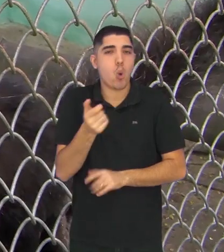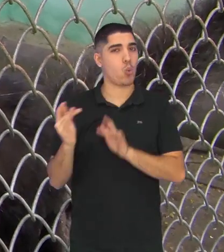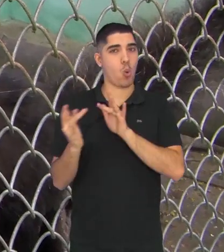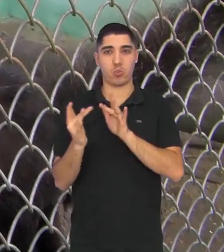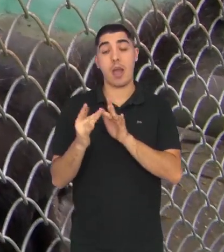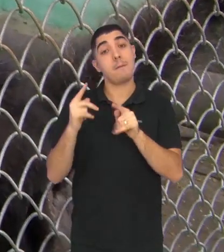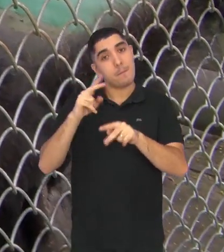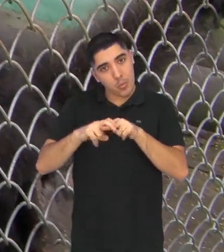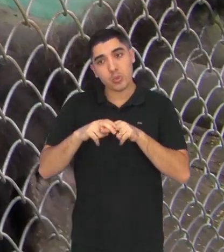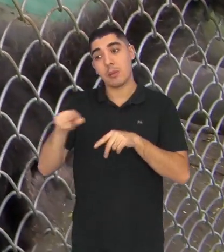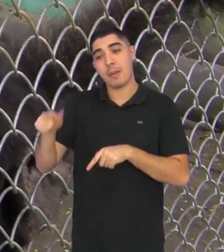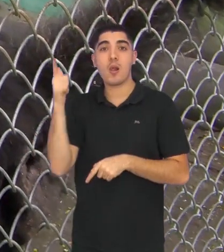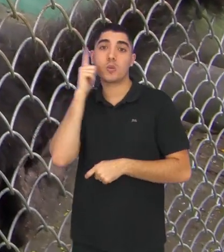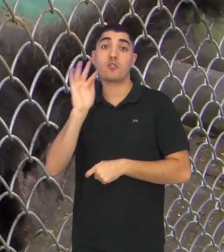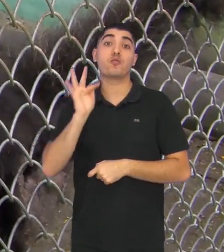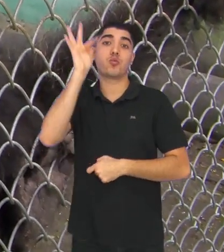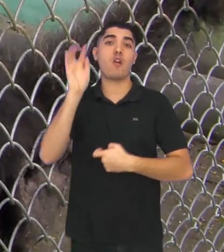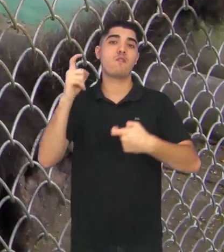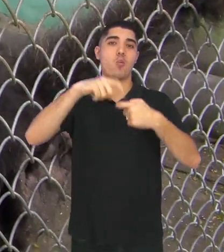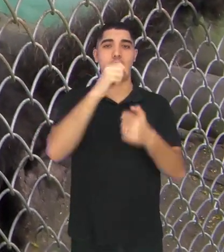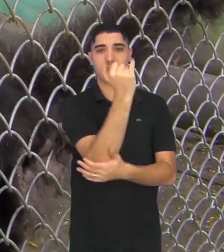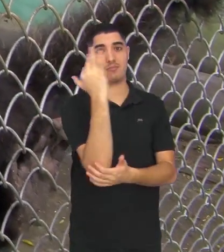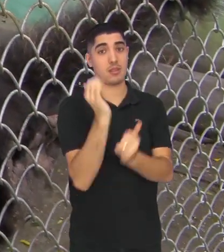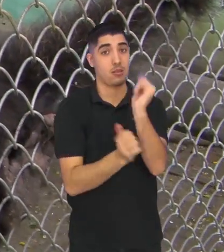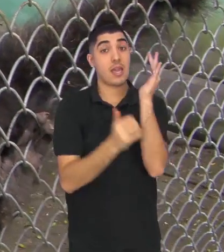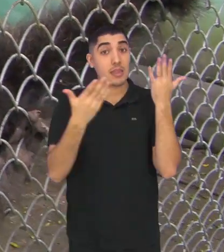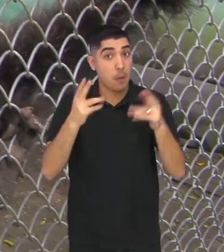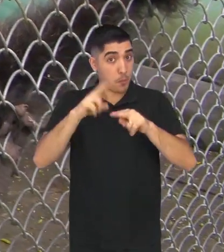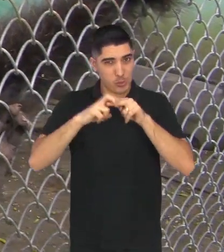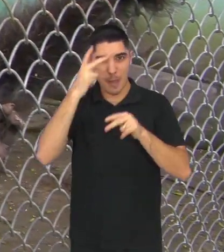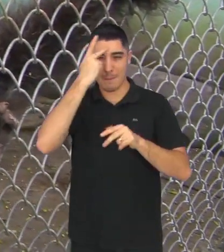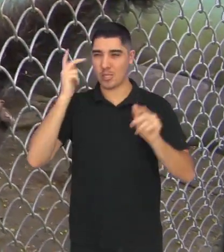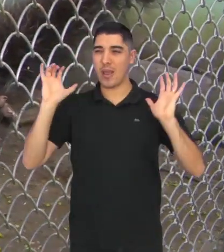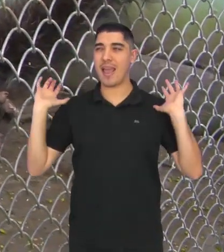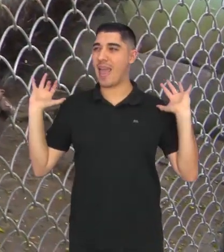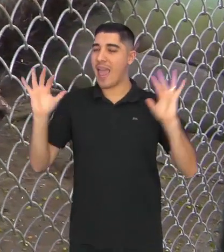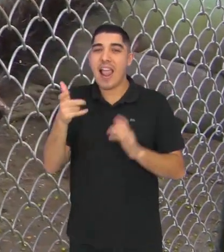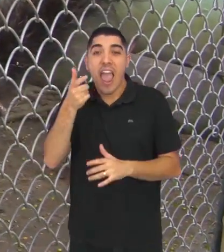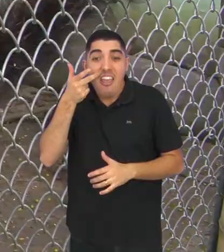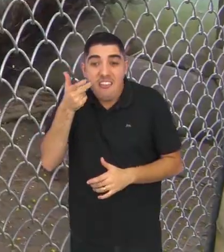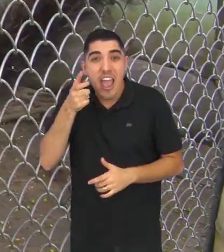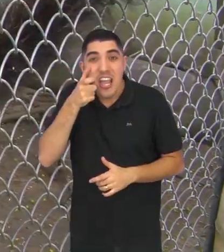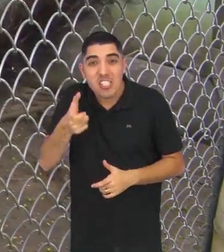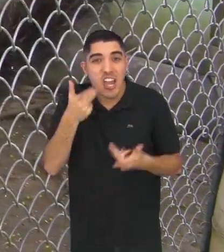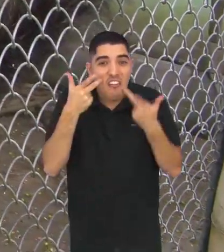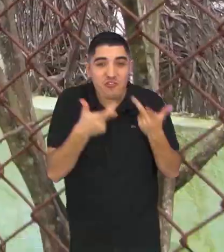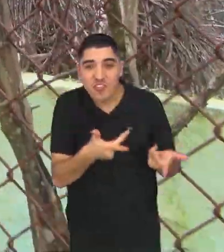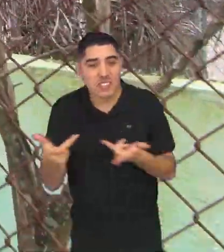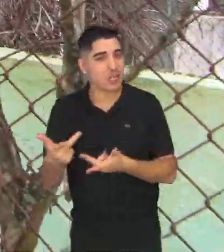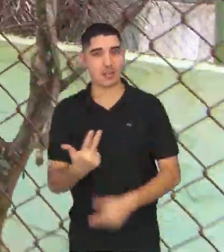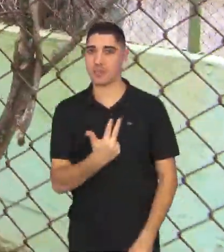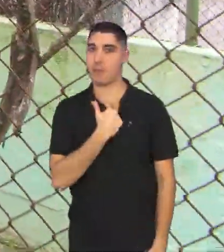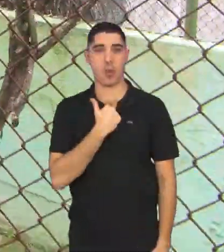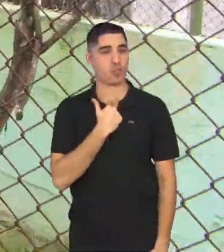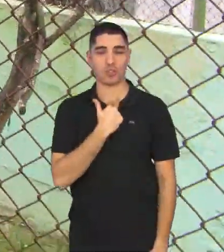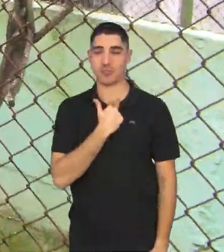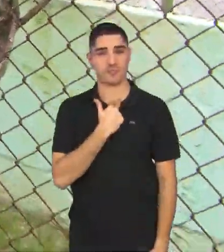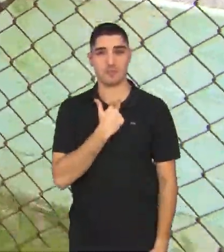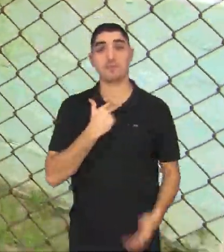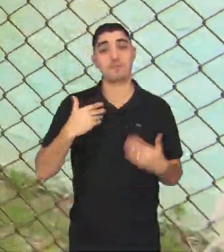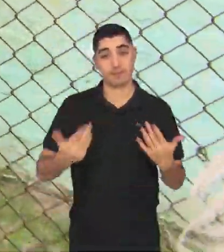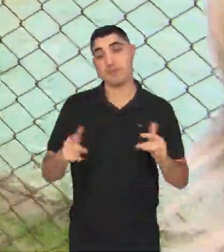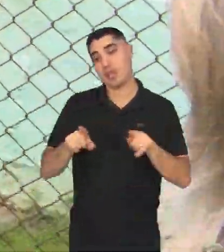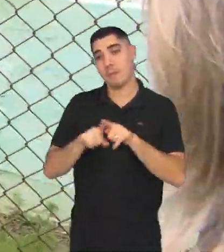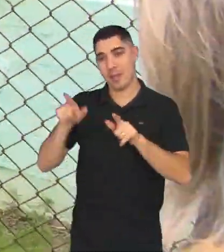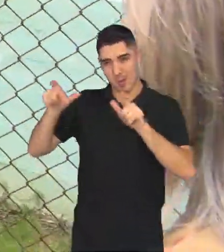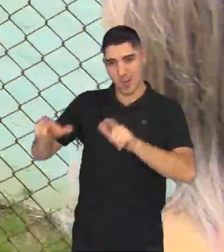esse motivo, o centro de reabilitação não é aberto para a visita do público em geral. Saindo do